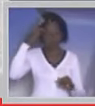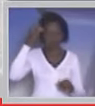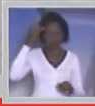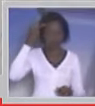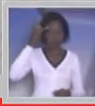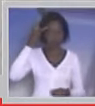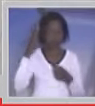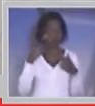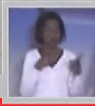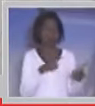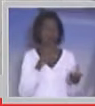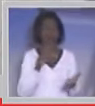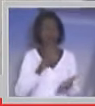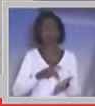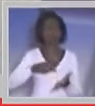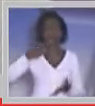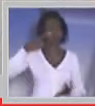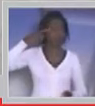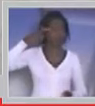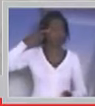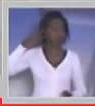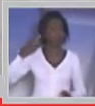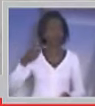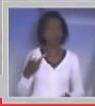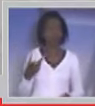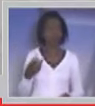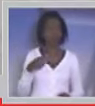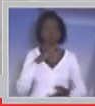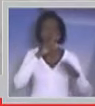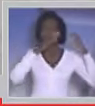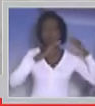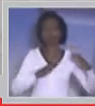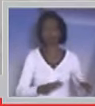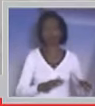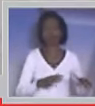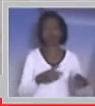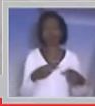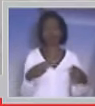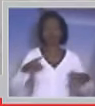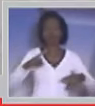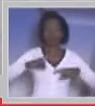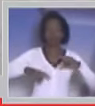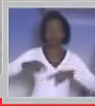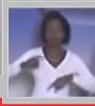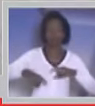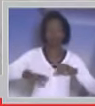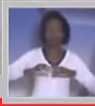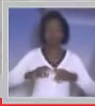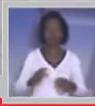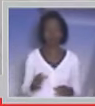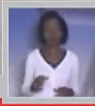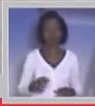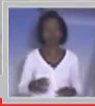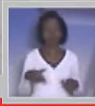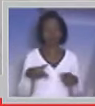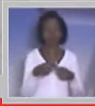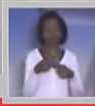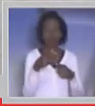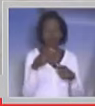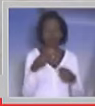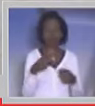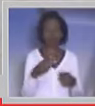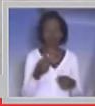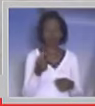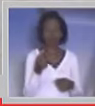Na verdade o prefeito Dória que tem desmontado equipamentos e cortado